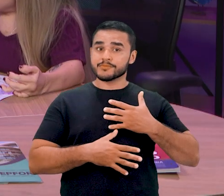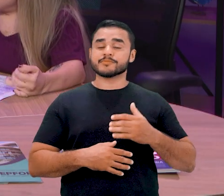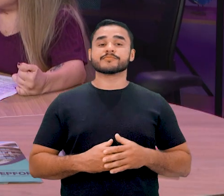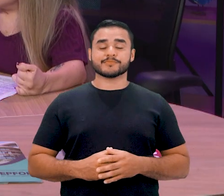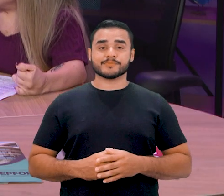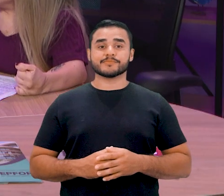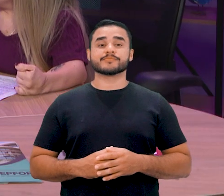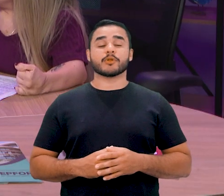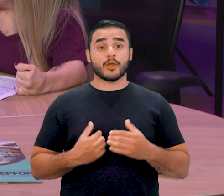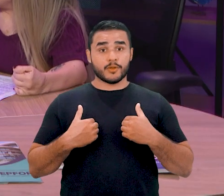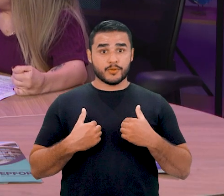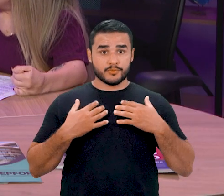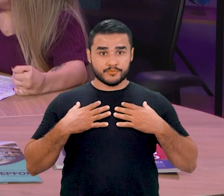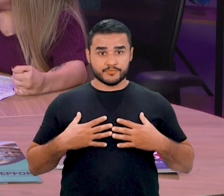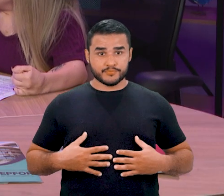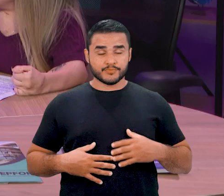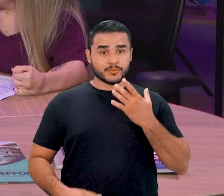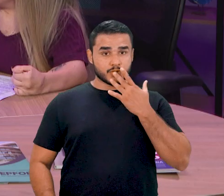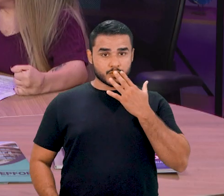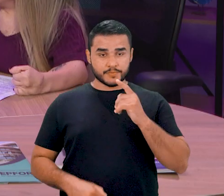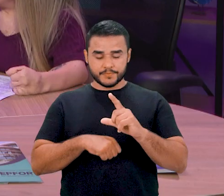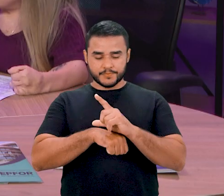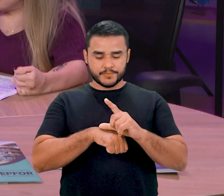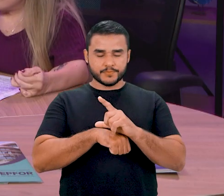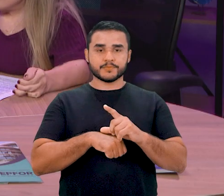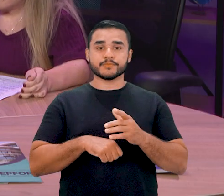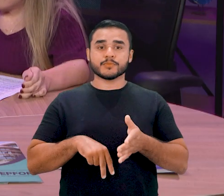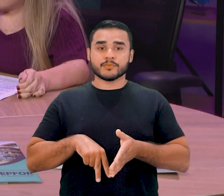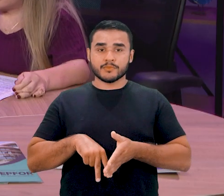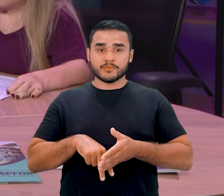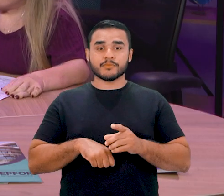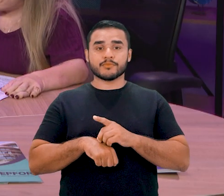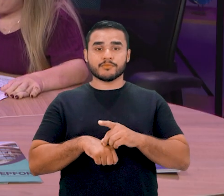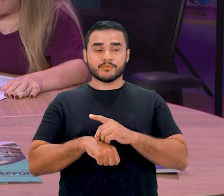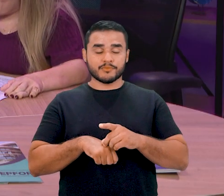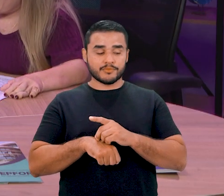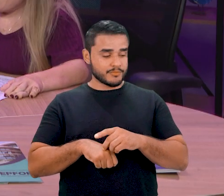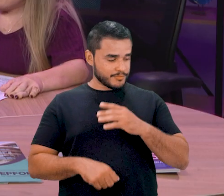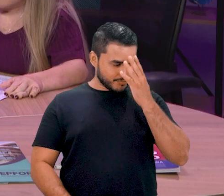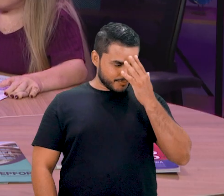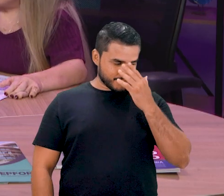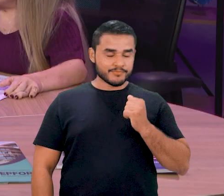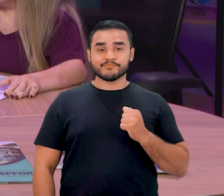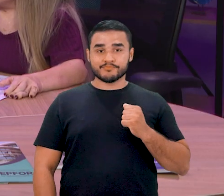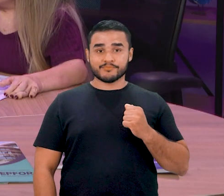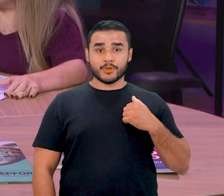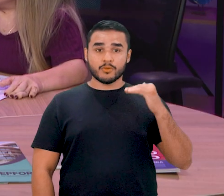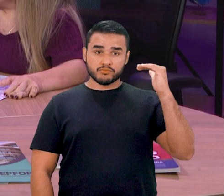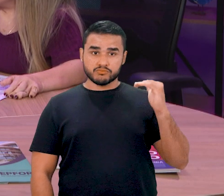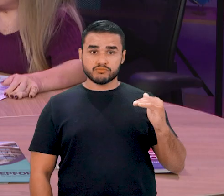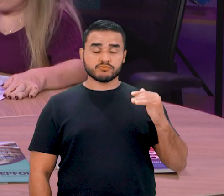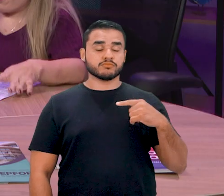né? Então, eu estou de blusa lilás, com a calça preta e minha boa sapatilha da Pampilha preta. Tenho 1,5